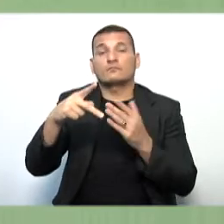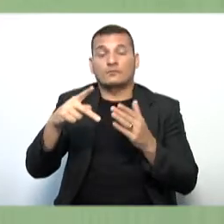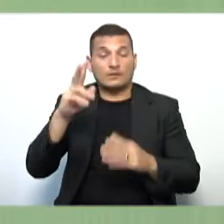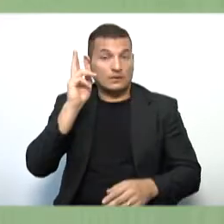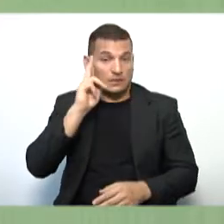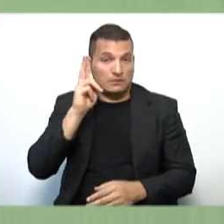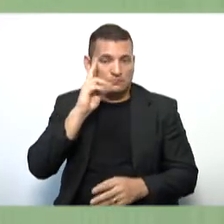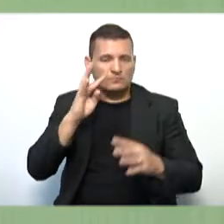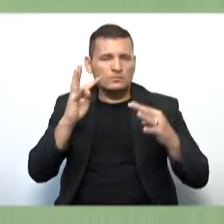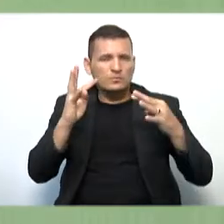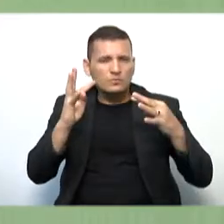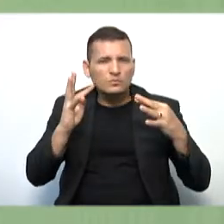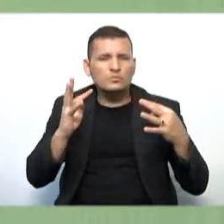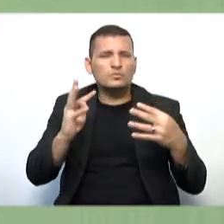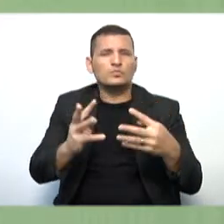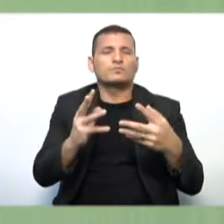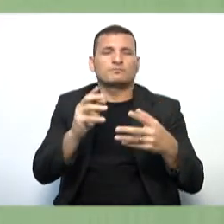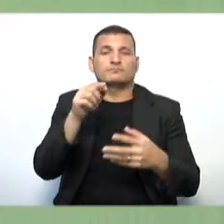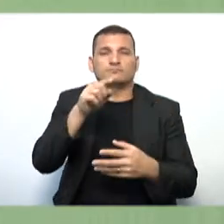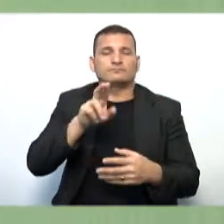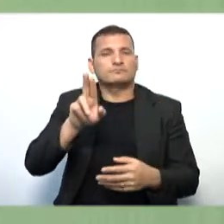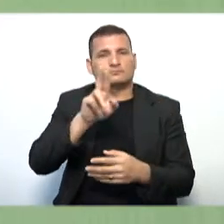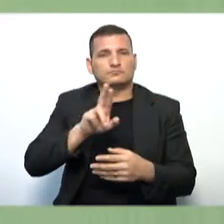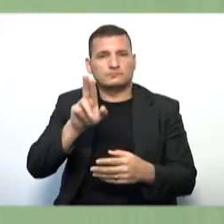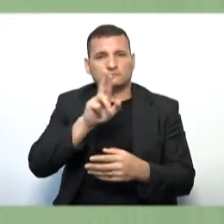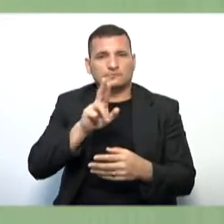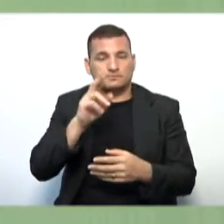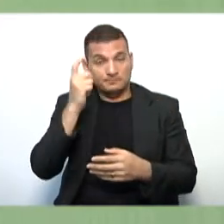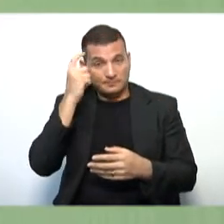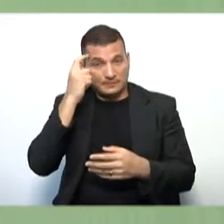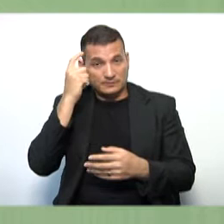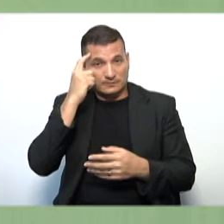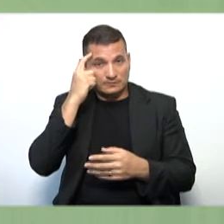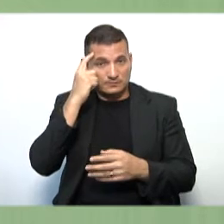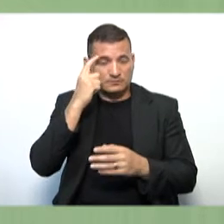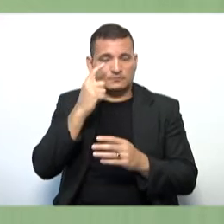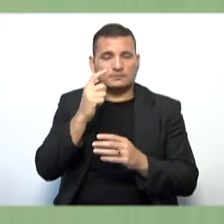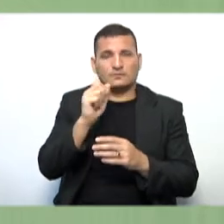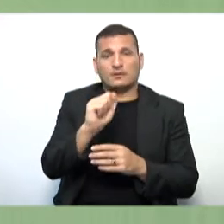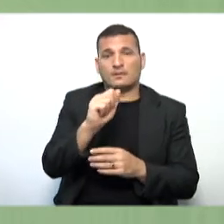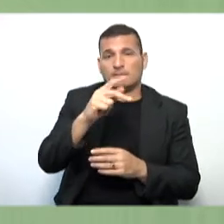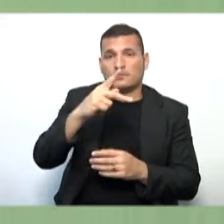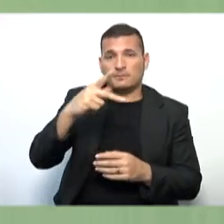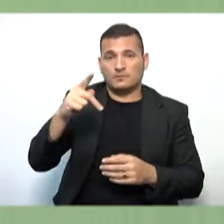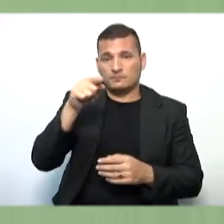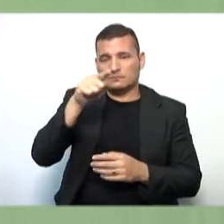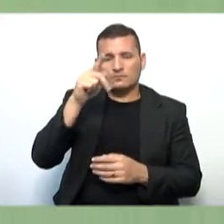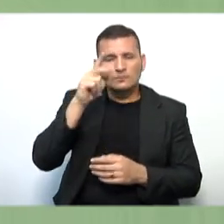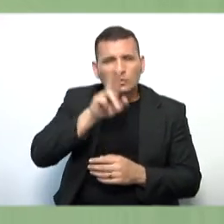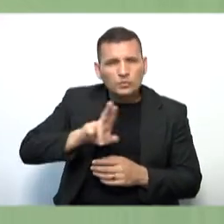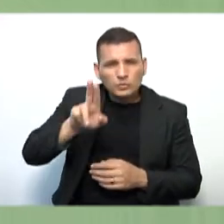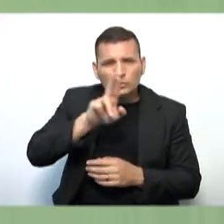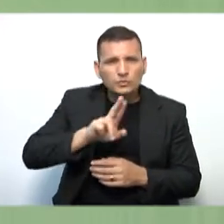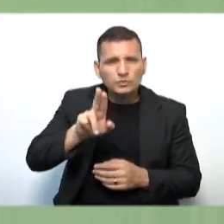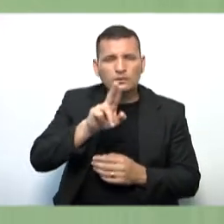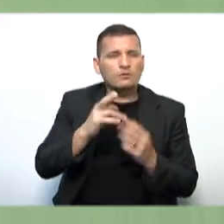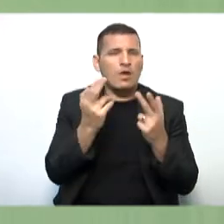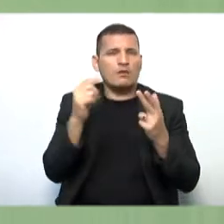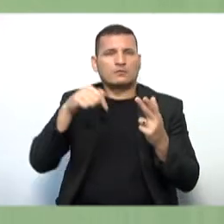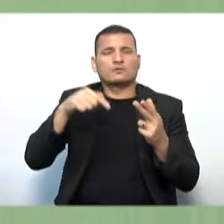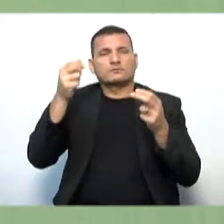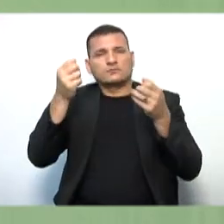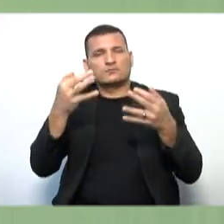que vocês usam diretamente o software. Pensem em um programa que você utiliza normalmente. Igual a gente já falou